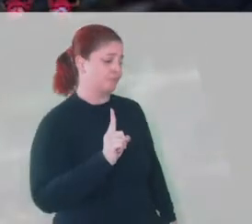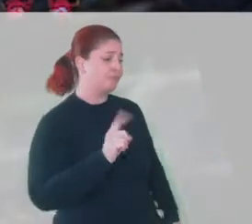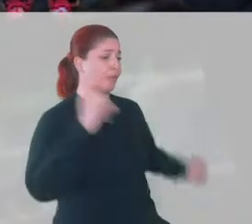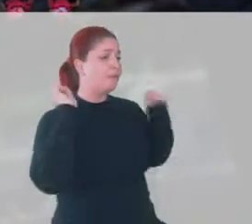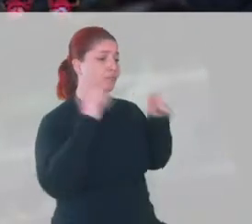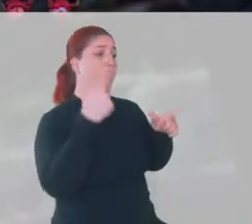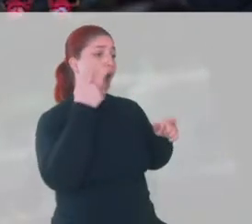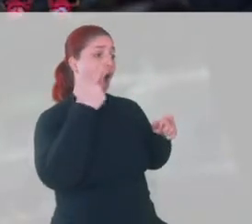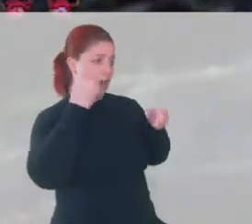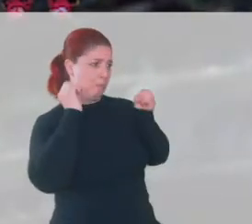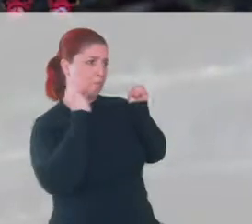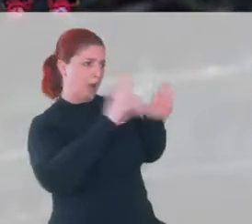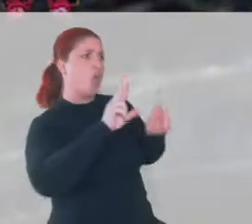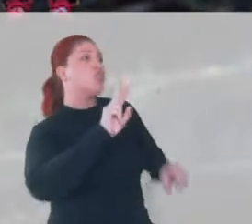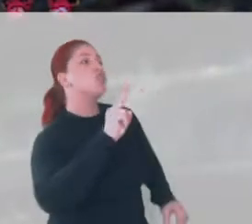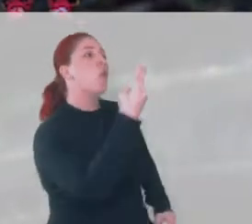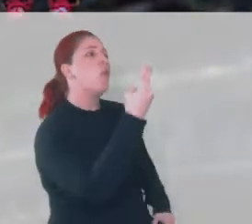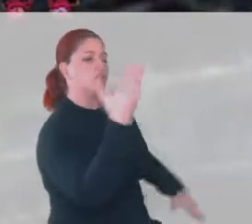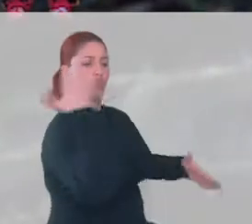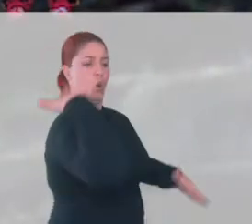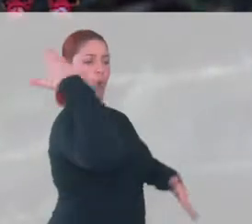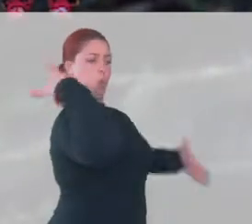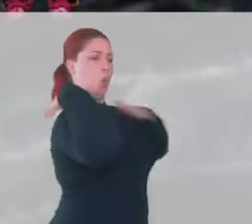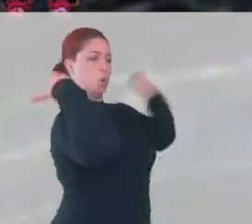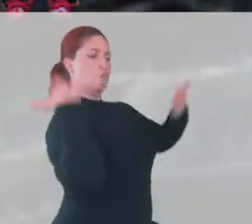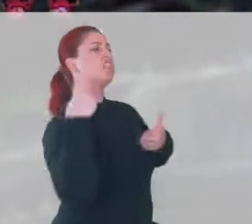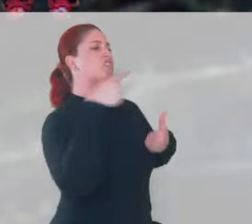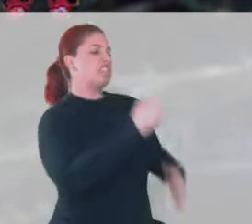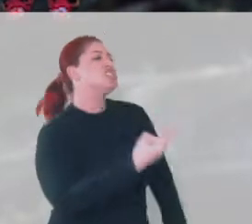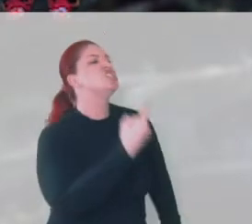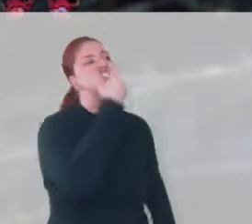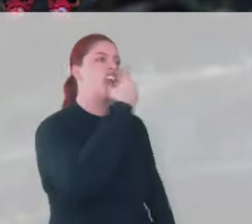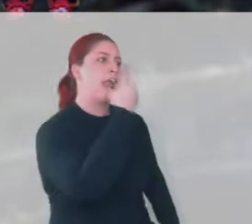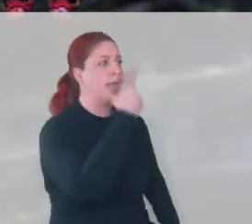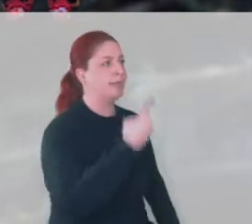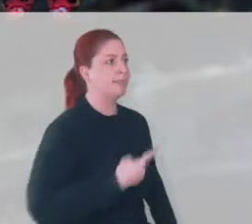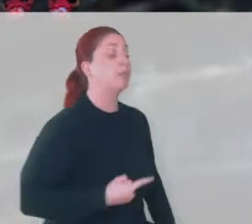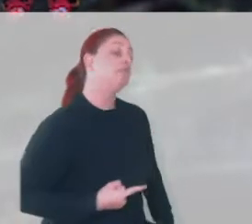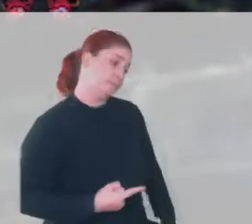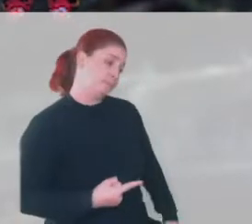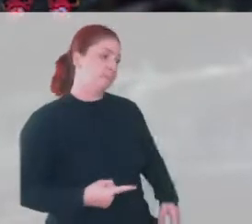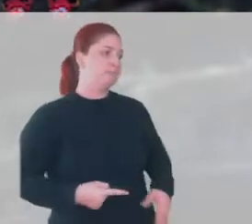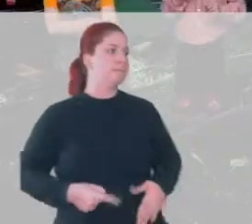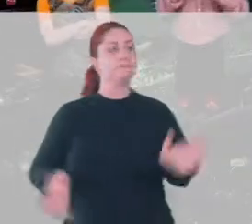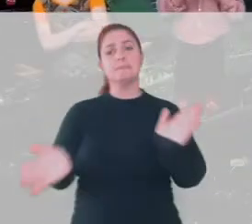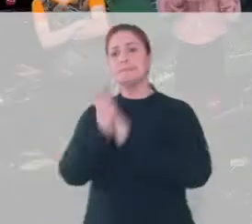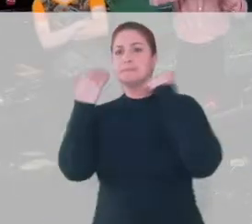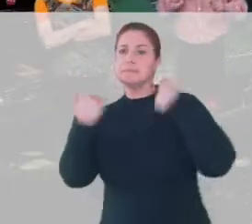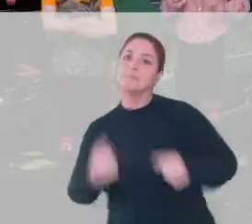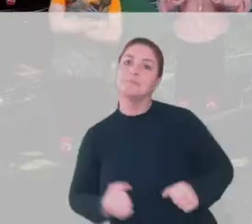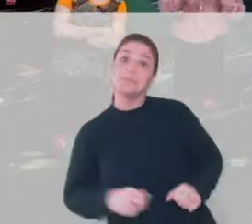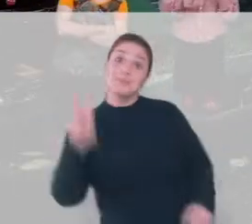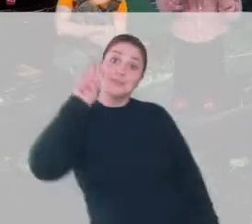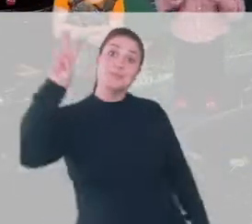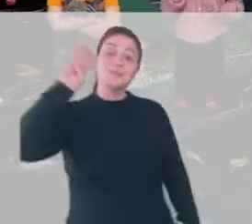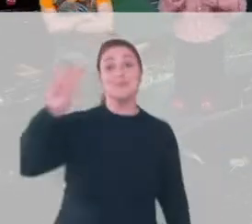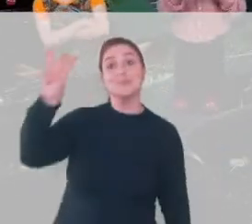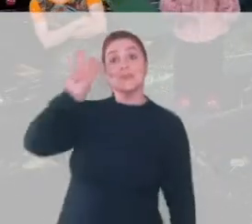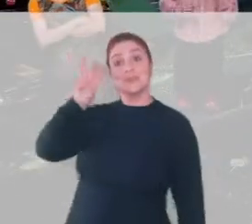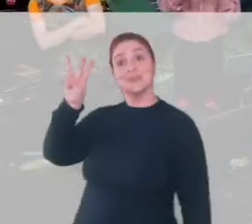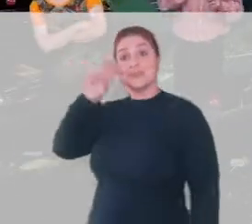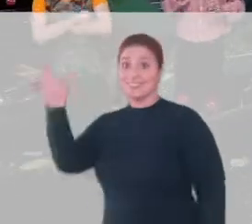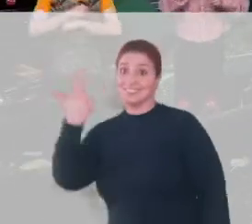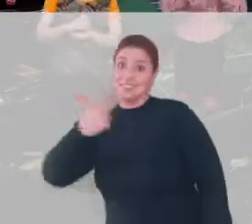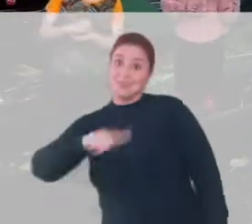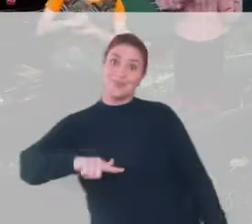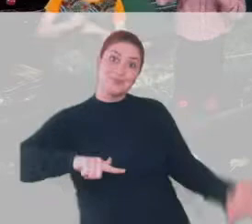com essa corcunda que aqui deixaram para o senhor aprender a não se meter onde não foi chamado. Hey! Segunda e terça-feira vai vir,